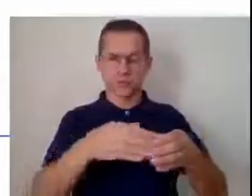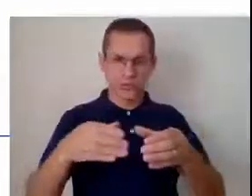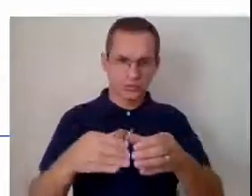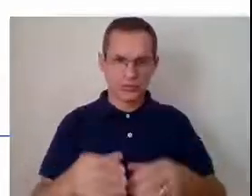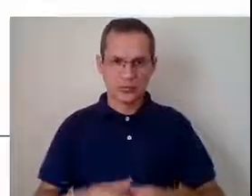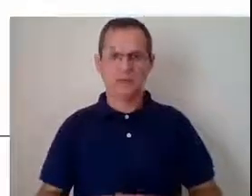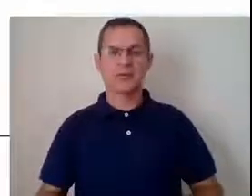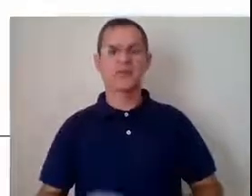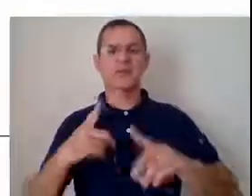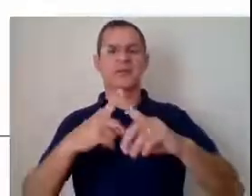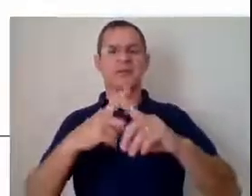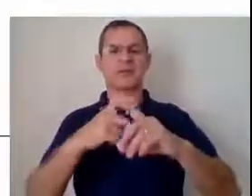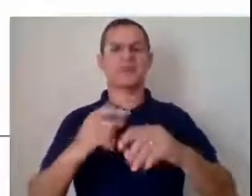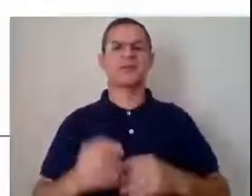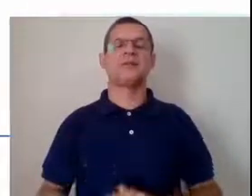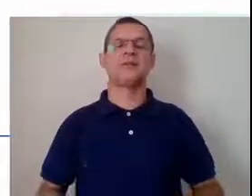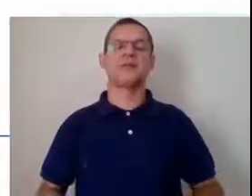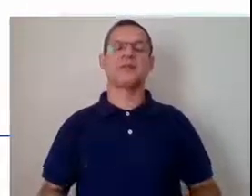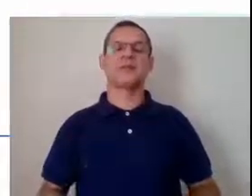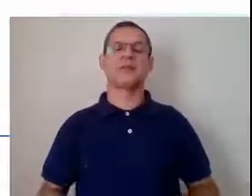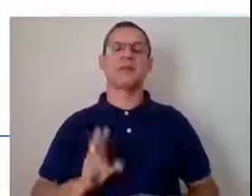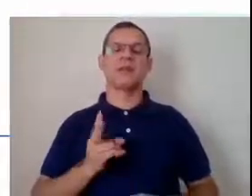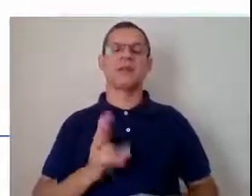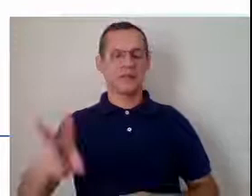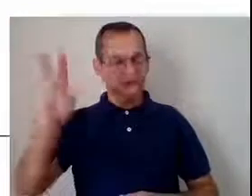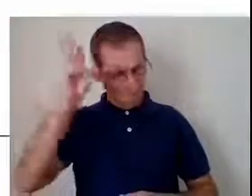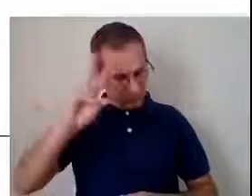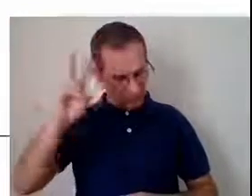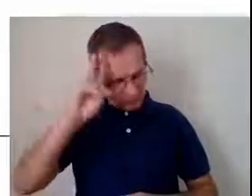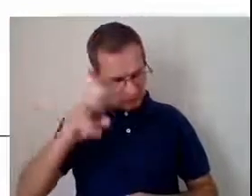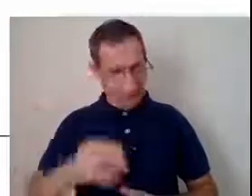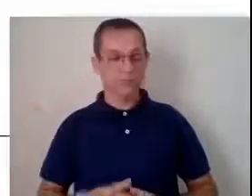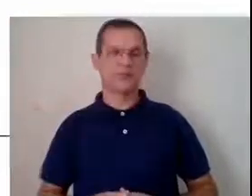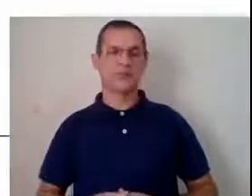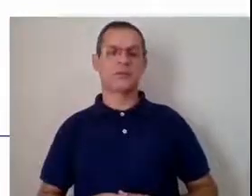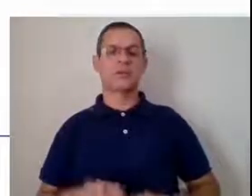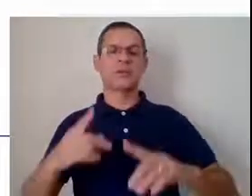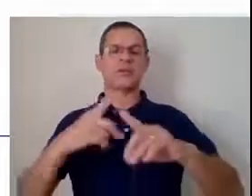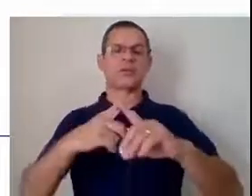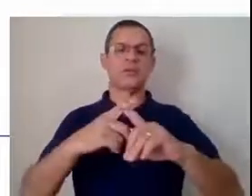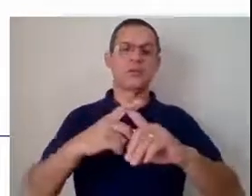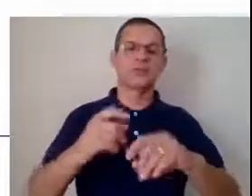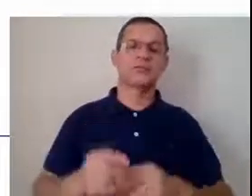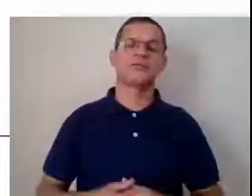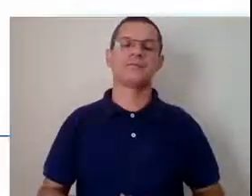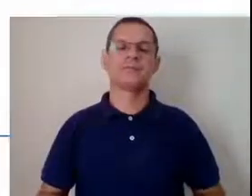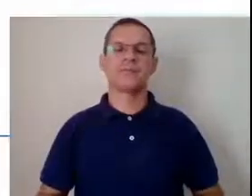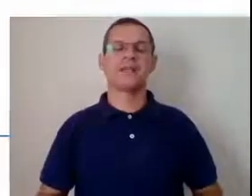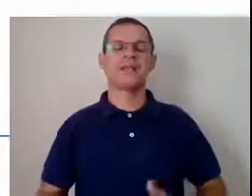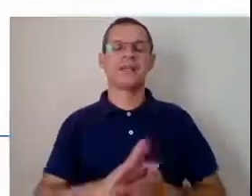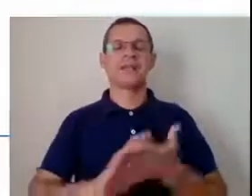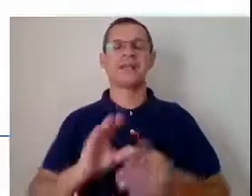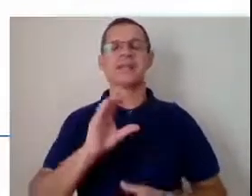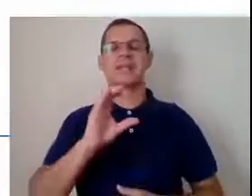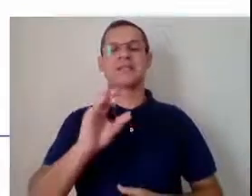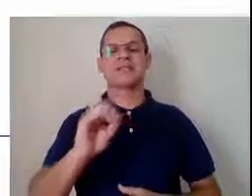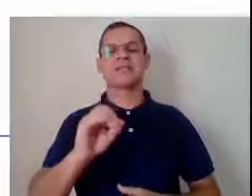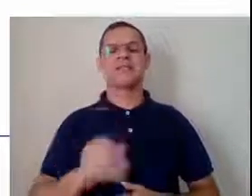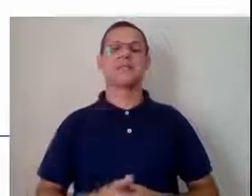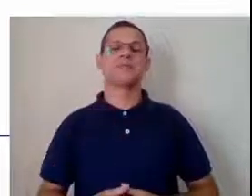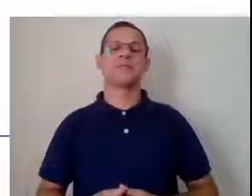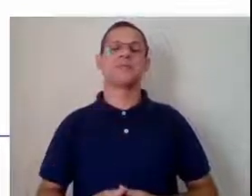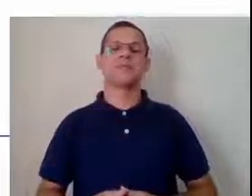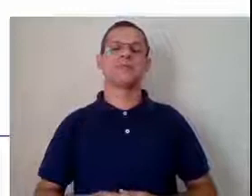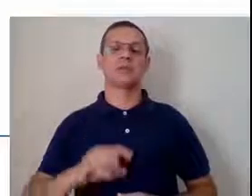conjuntos, e asterisco, que é sempre lembrando que o asterisco é sem o 0, enfim.